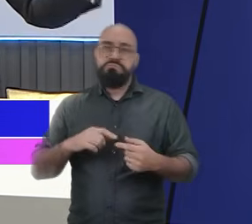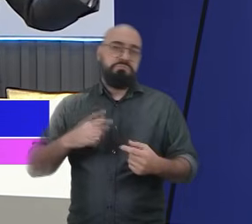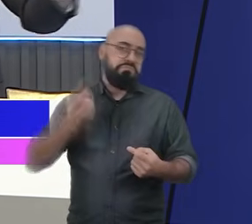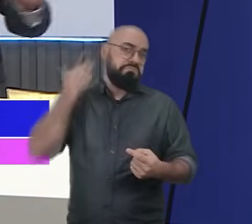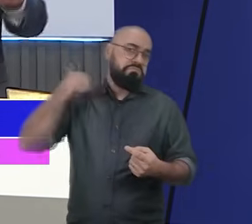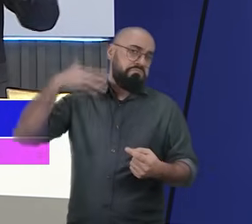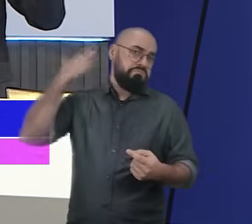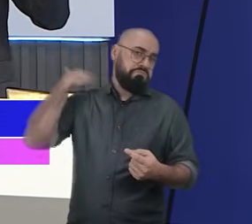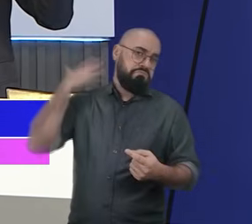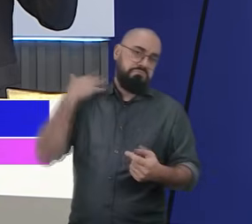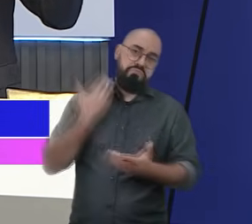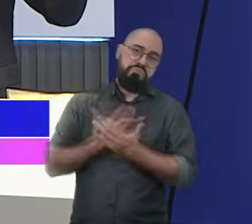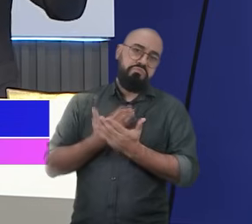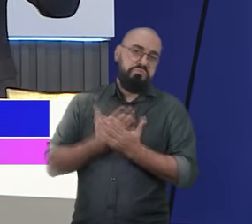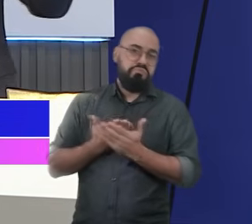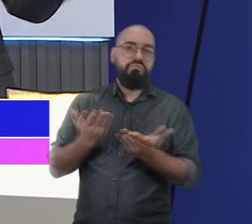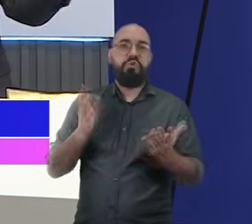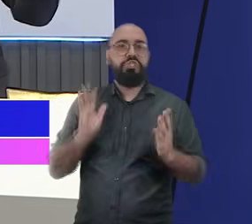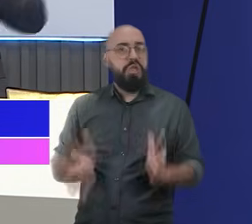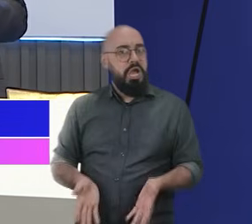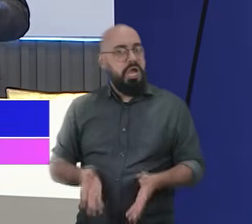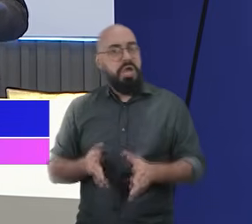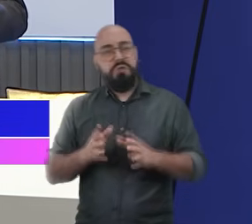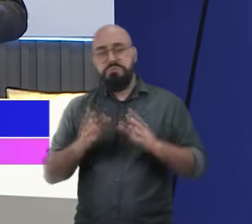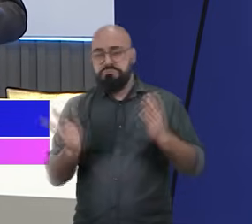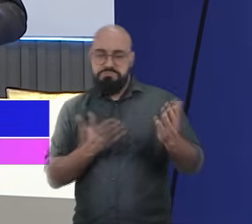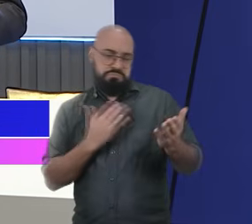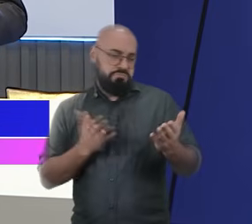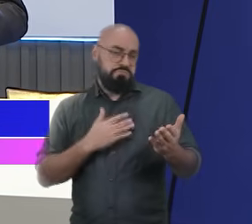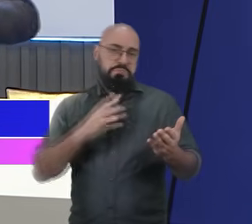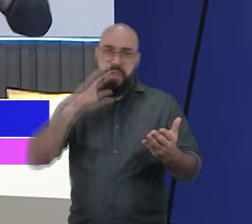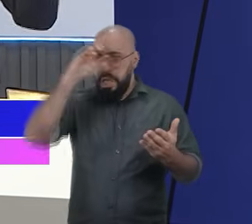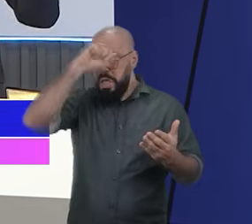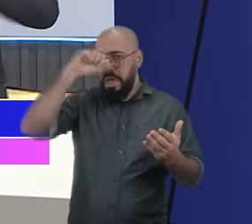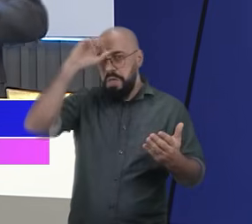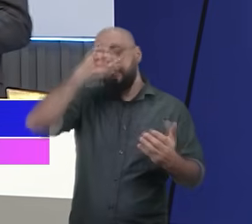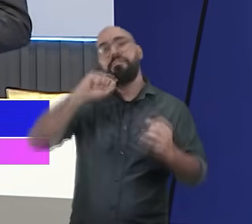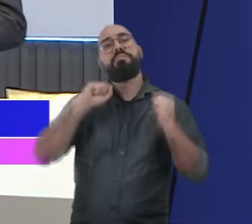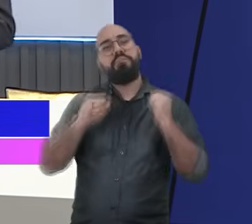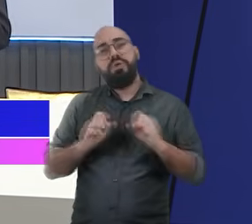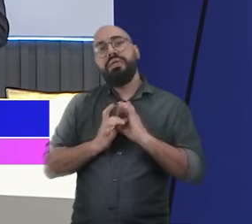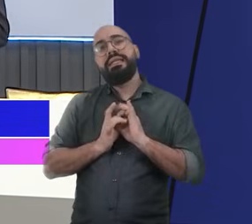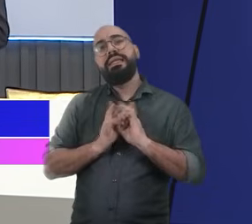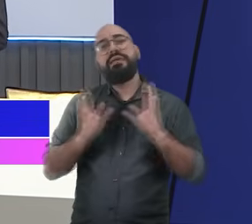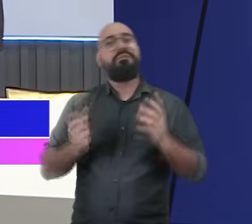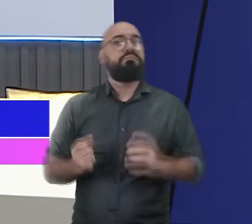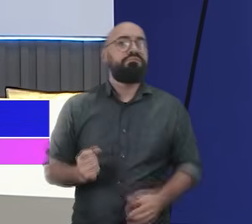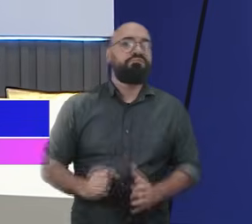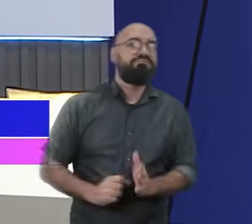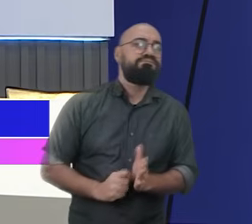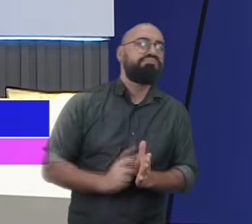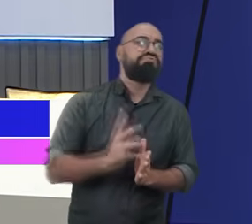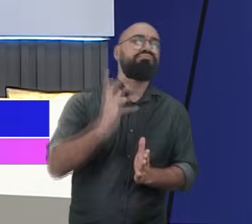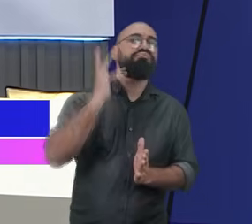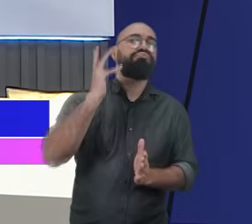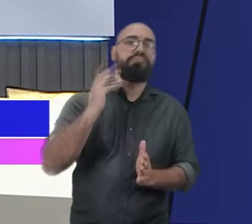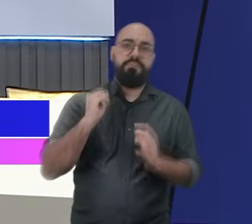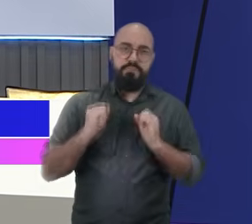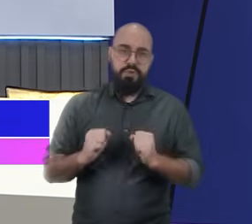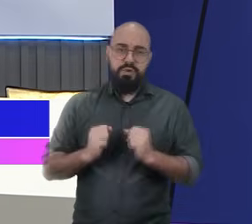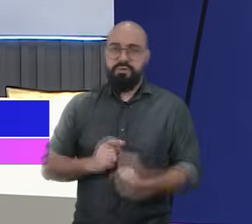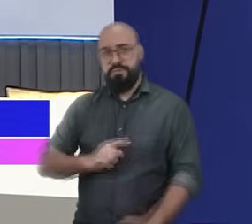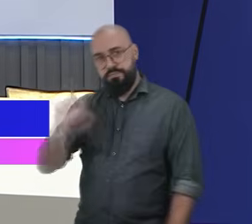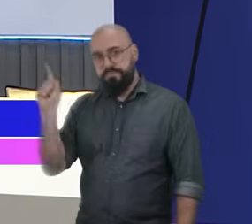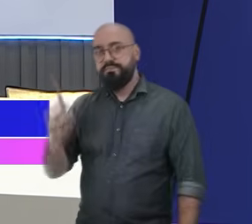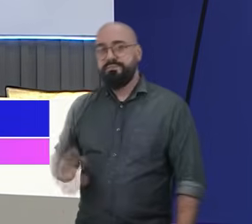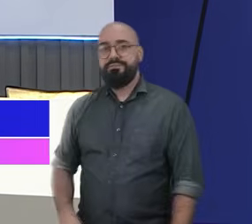um outro material, um outro guia para entender e compreender mais a palavra de Deus, está à sua disposição esse aqui também, tá bom? Dito